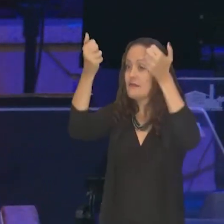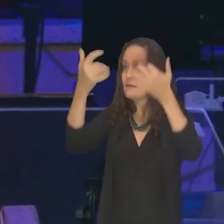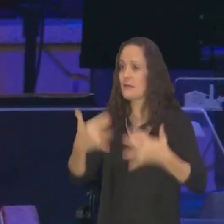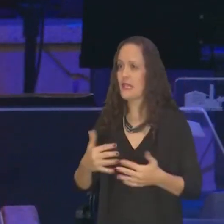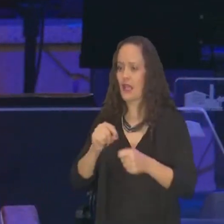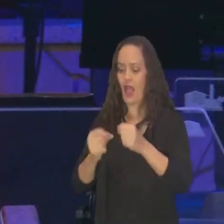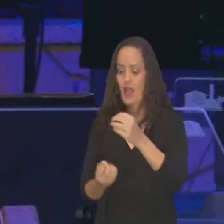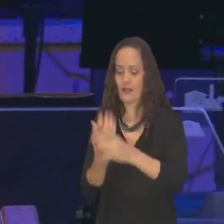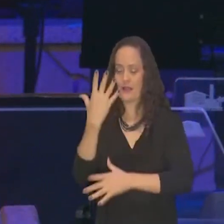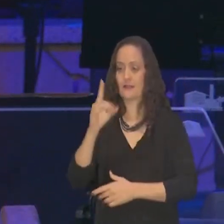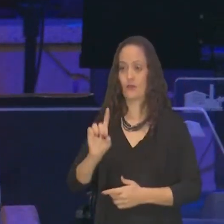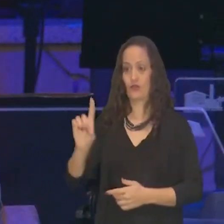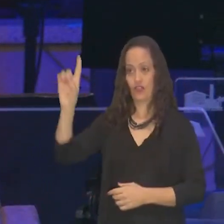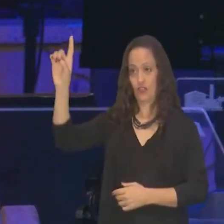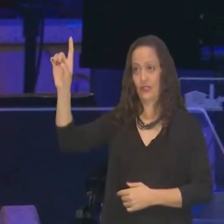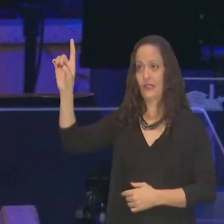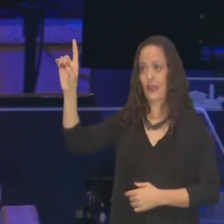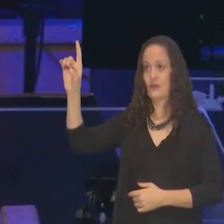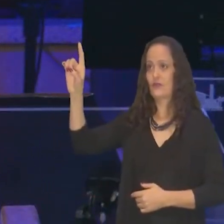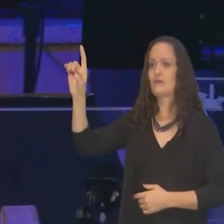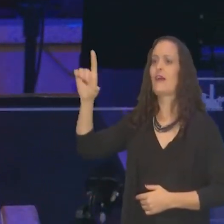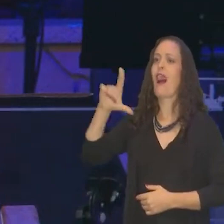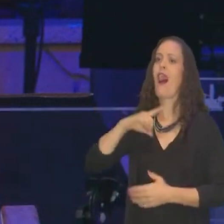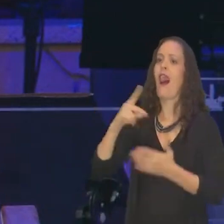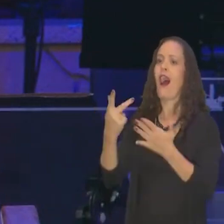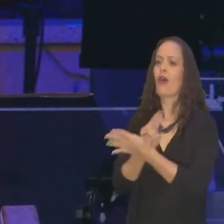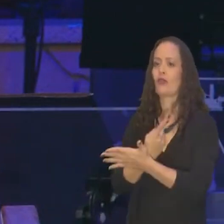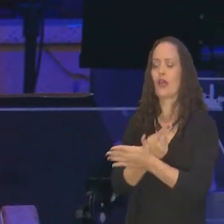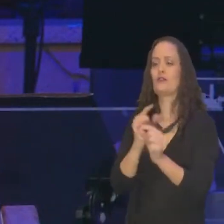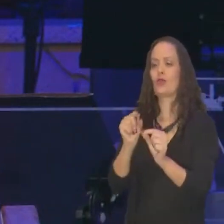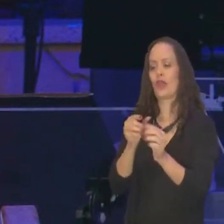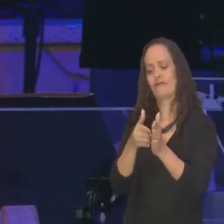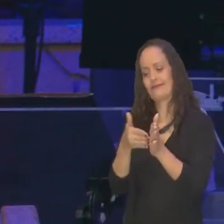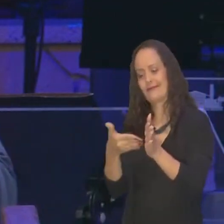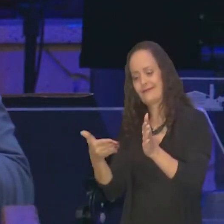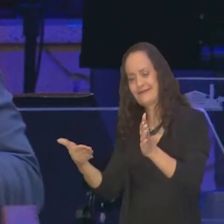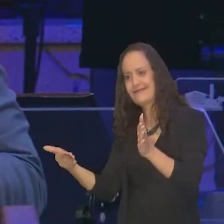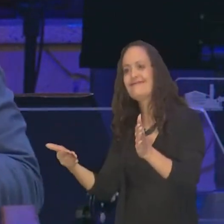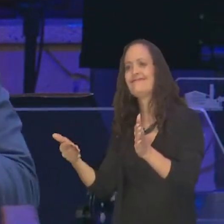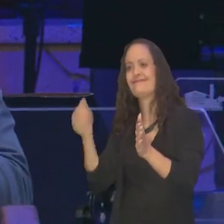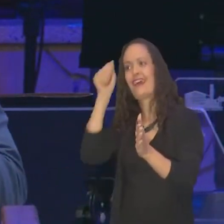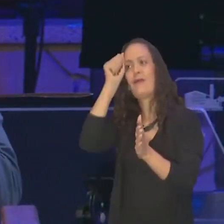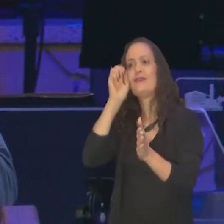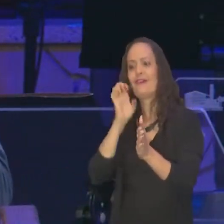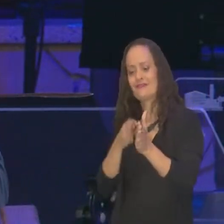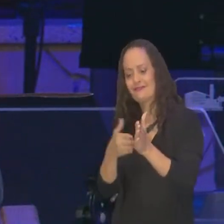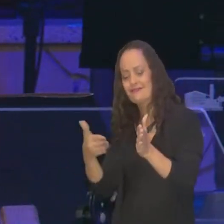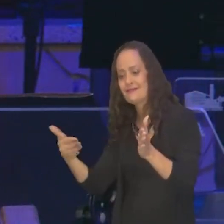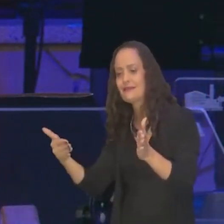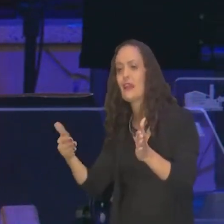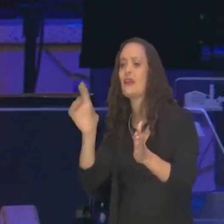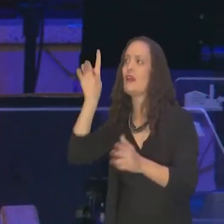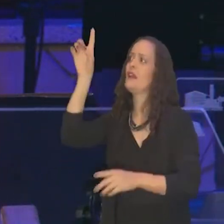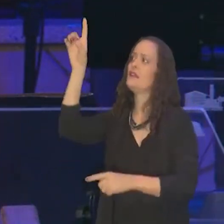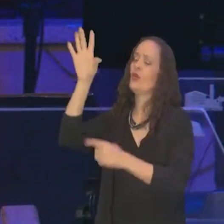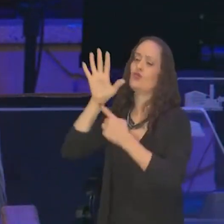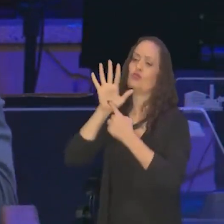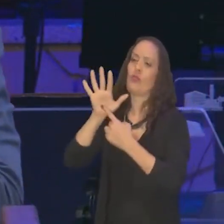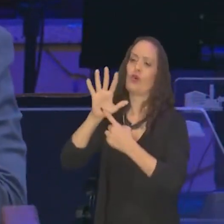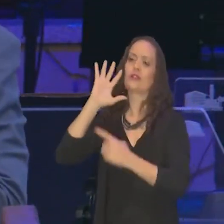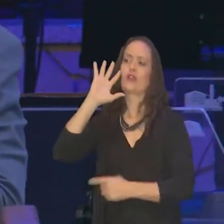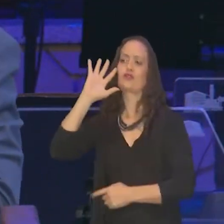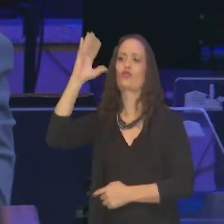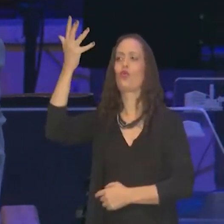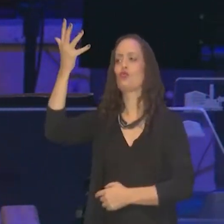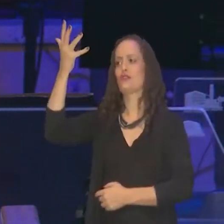criação, vem a queda, e após a queda, Deus já traz uma solução.